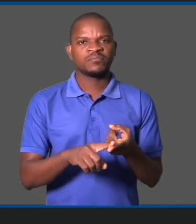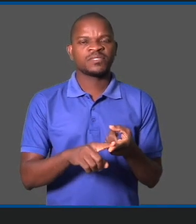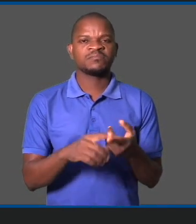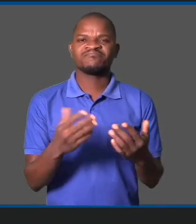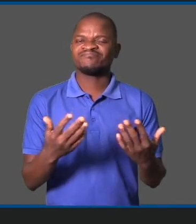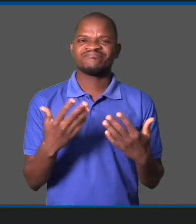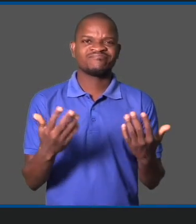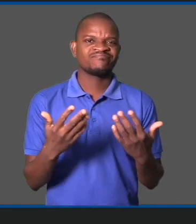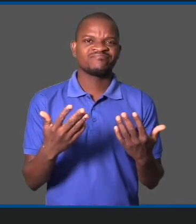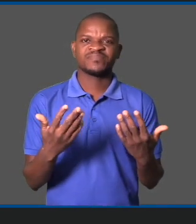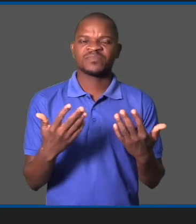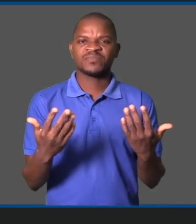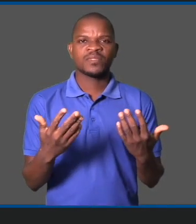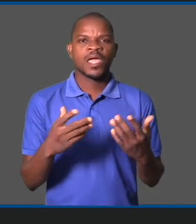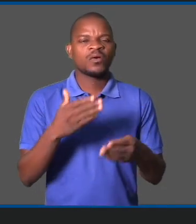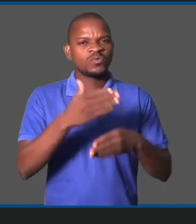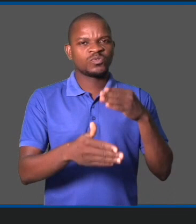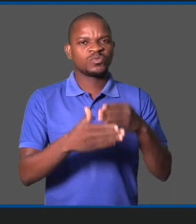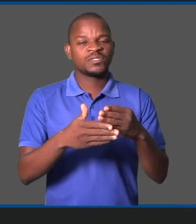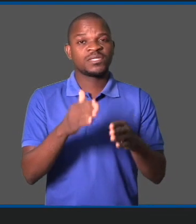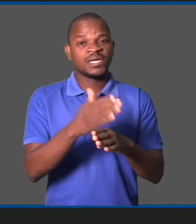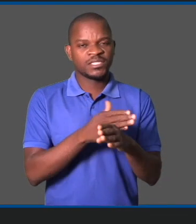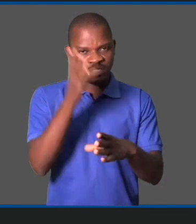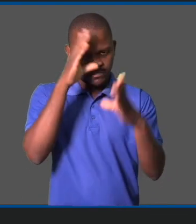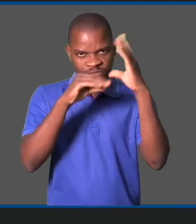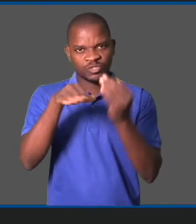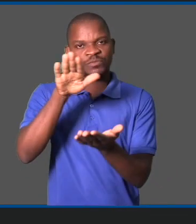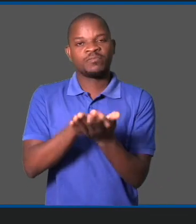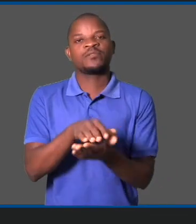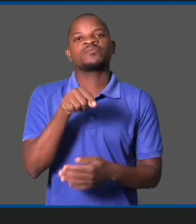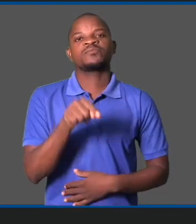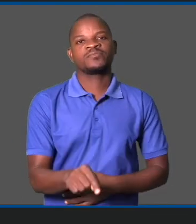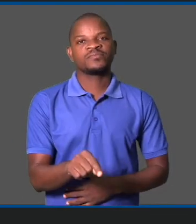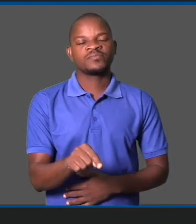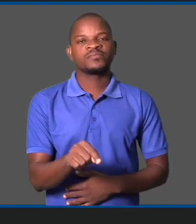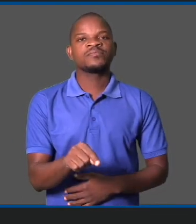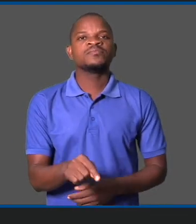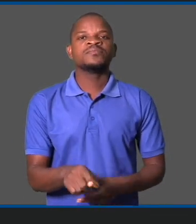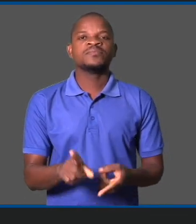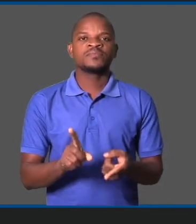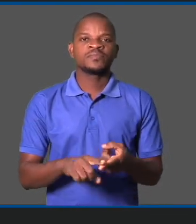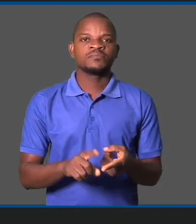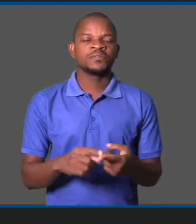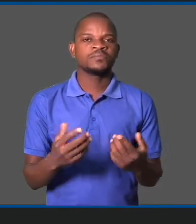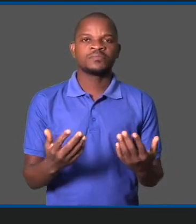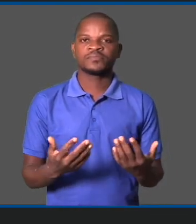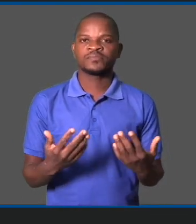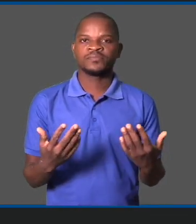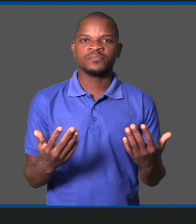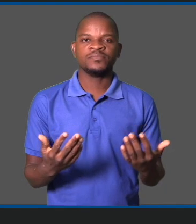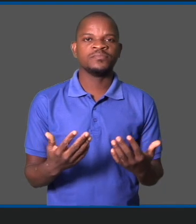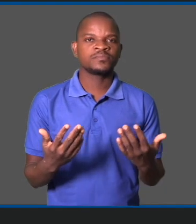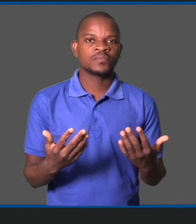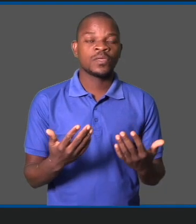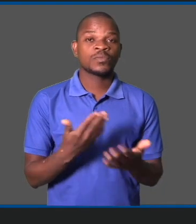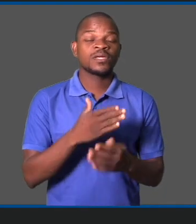57 milhões de meticais, para implementarmos durante um ano, com apoio concreto naquilo que as pessoas com deficiência